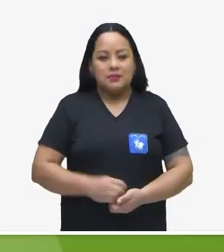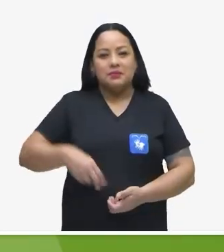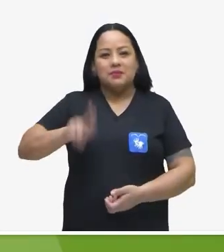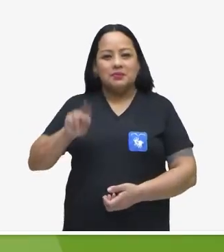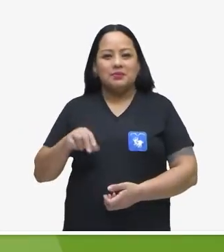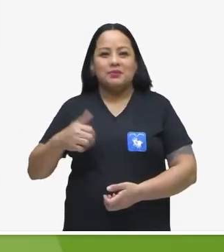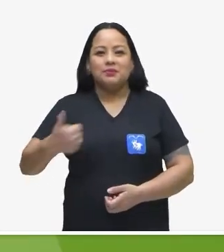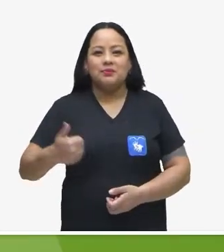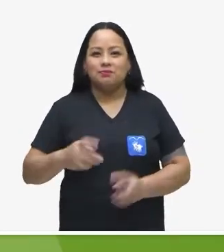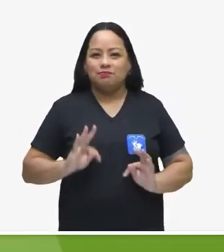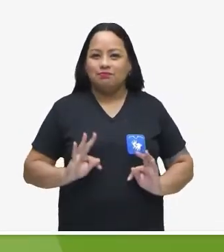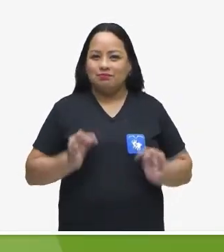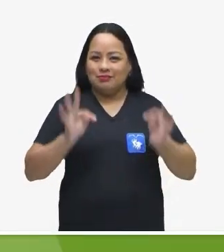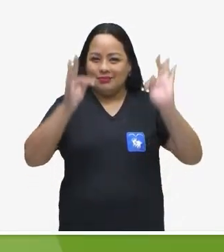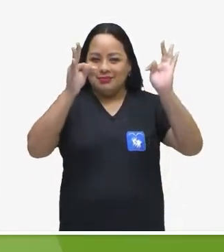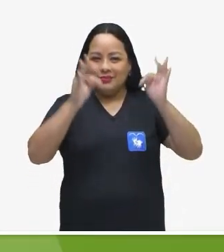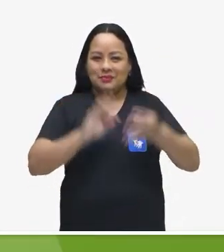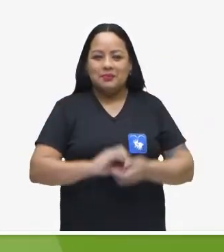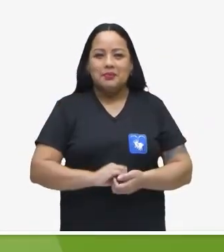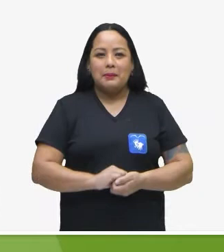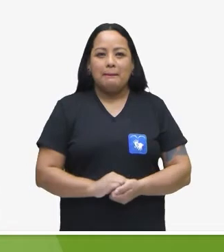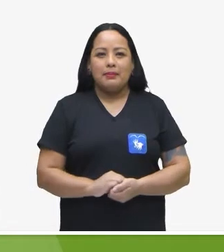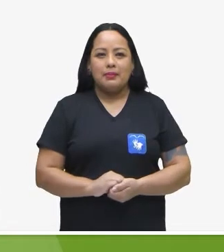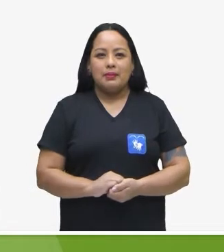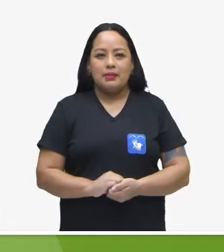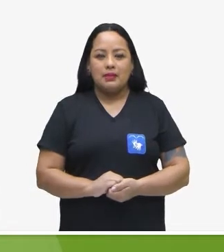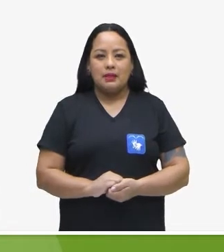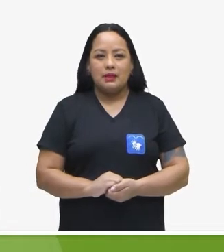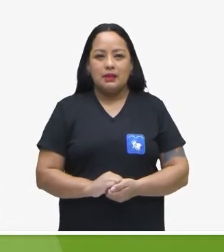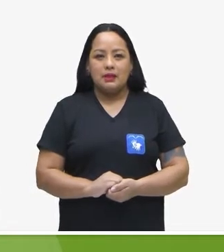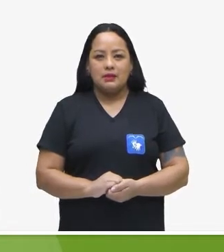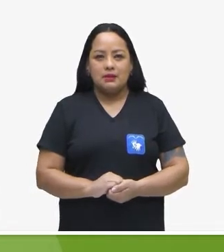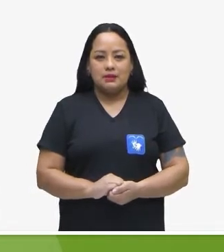Unidade 1, Tecnologia.